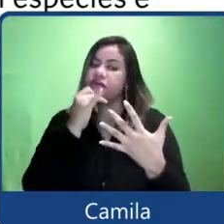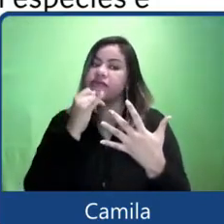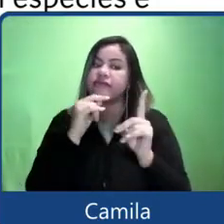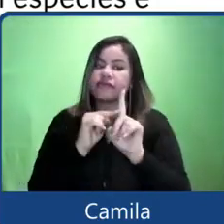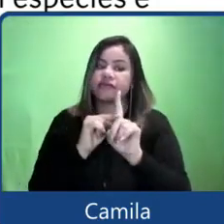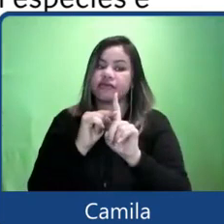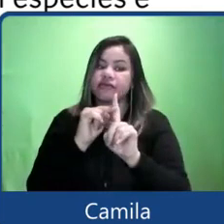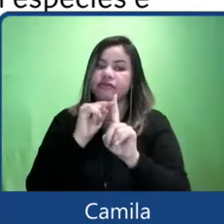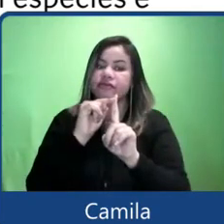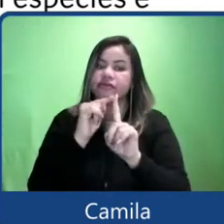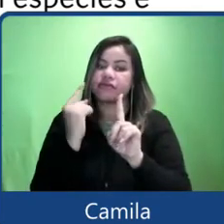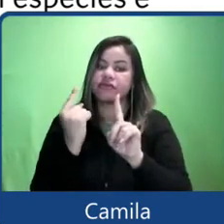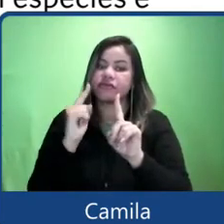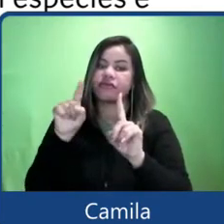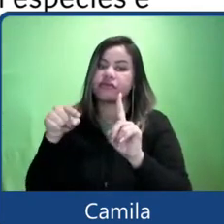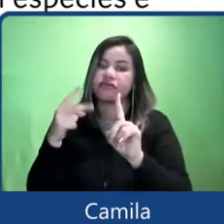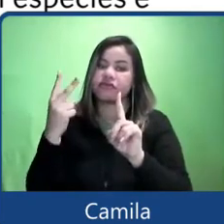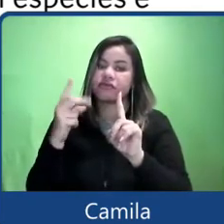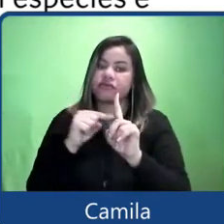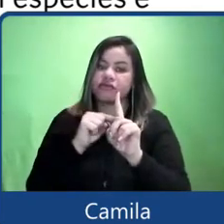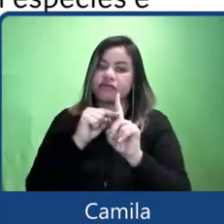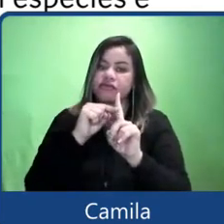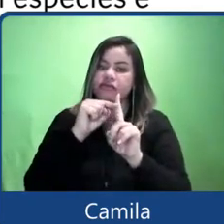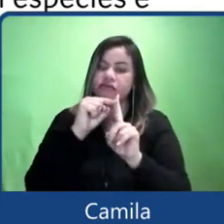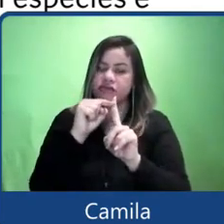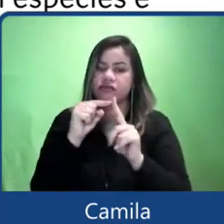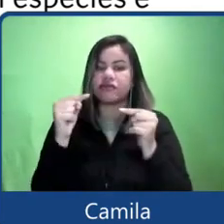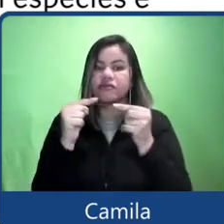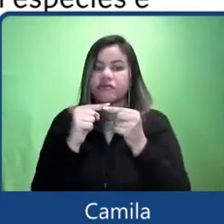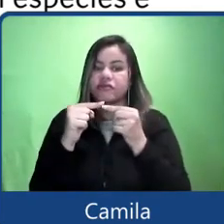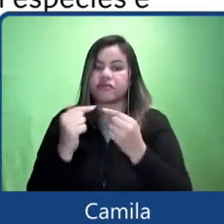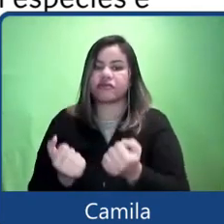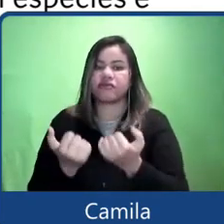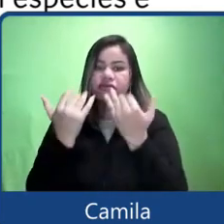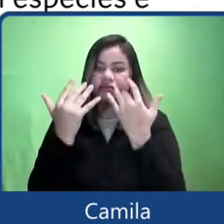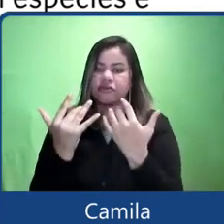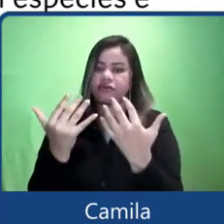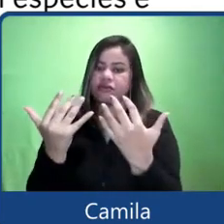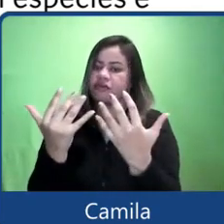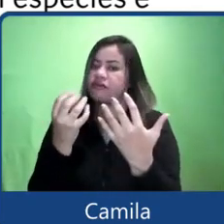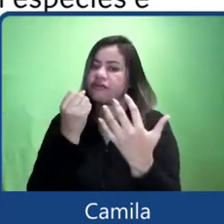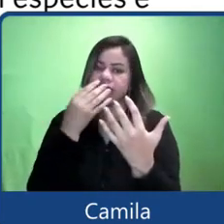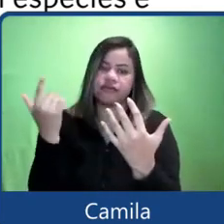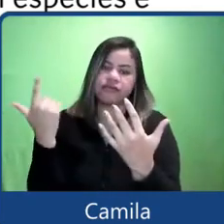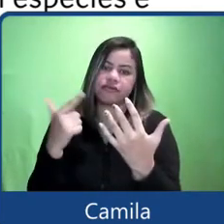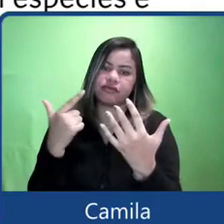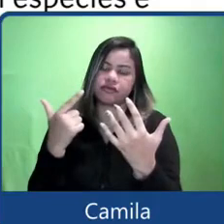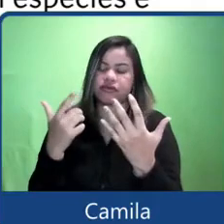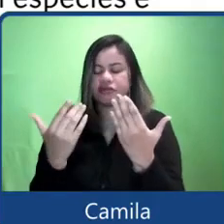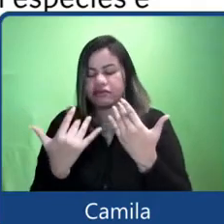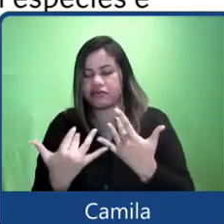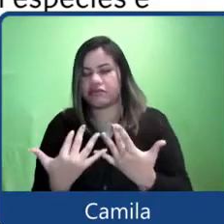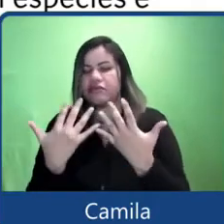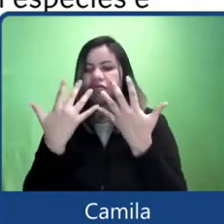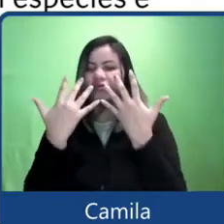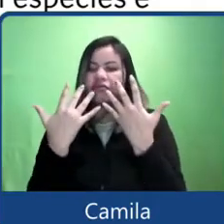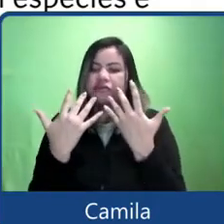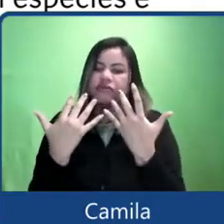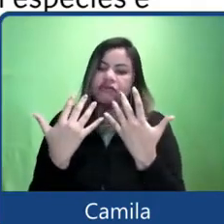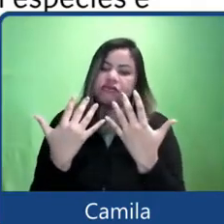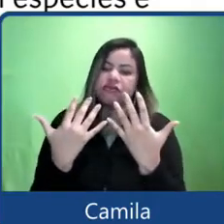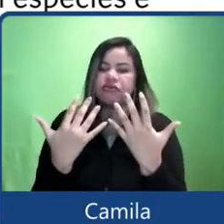já pode ter um impacto sobre as safras, um impacto moderado, né? Então pode começar a ter